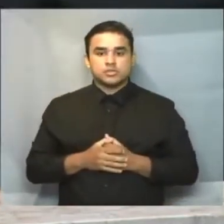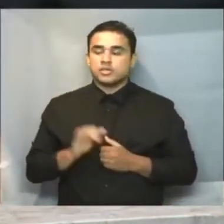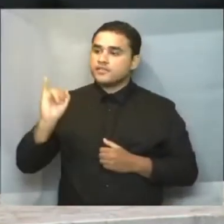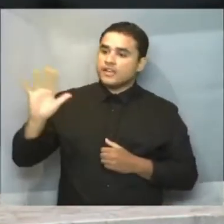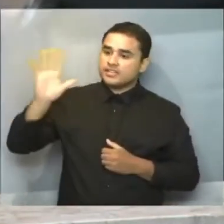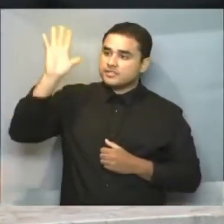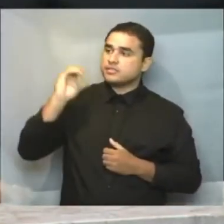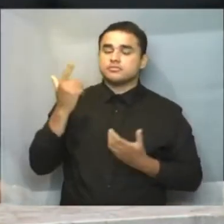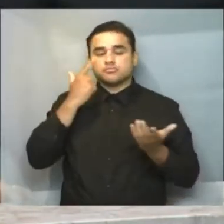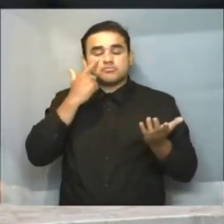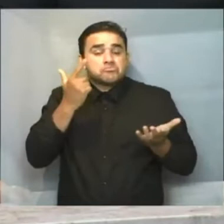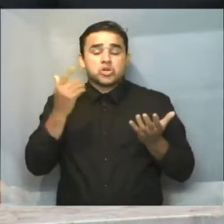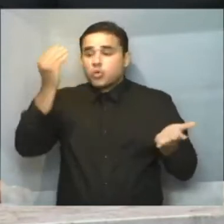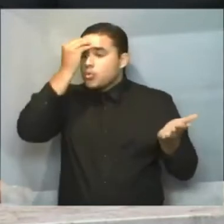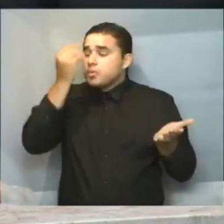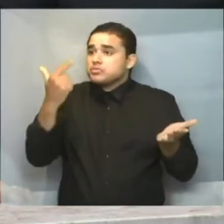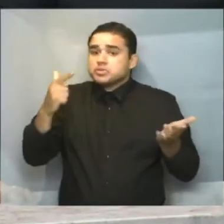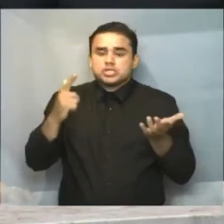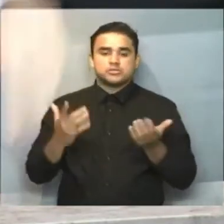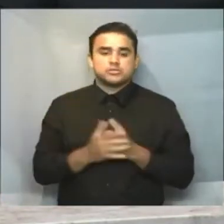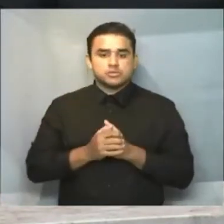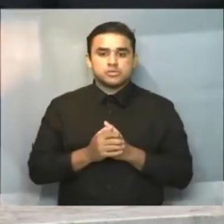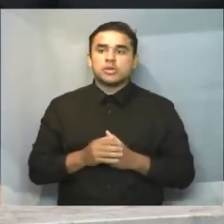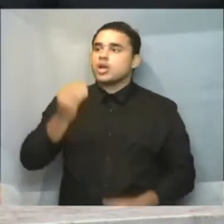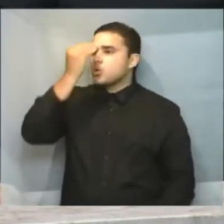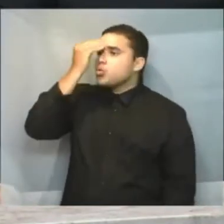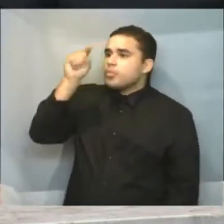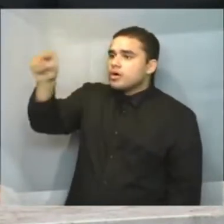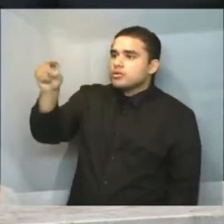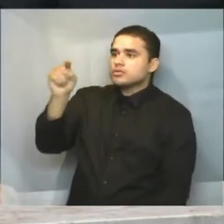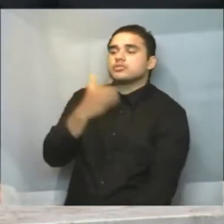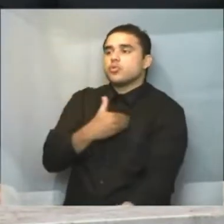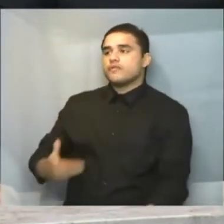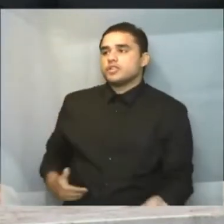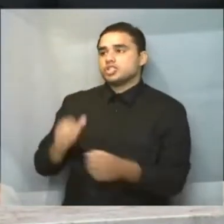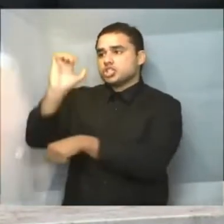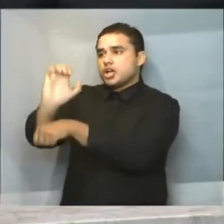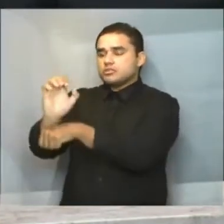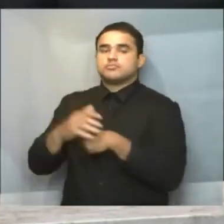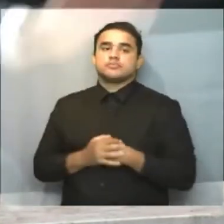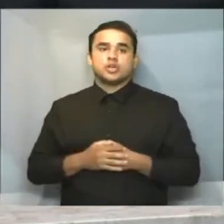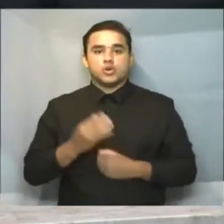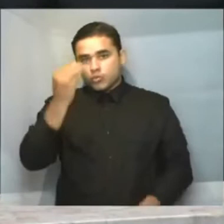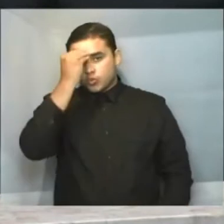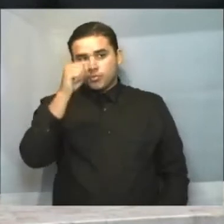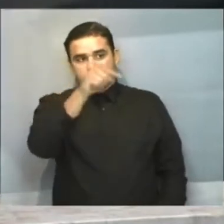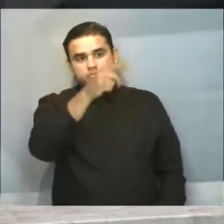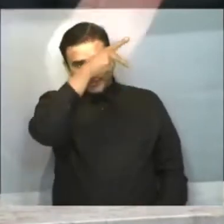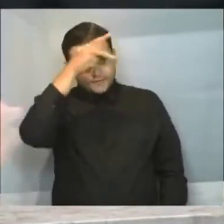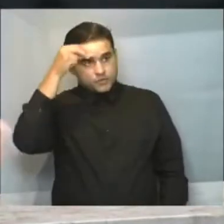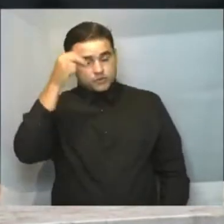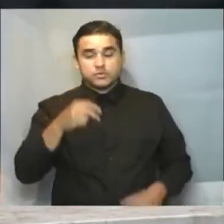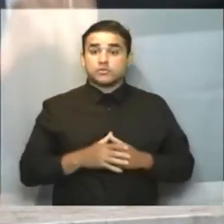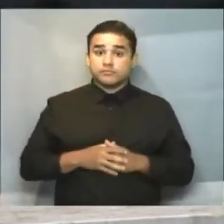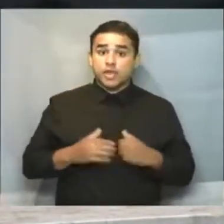outros. Na culpa é do governo do estado. A culpa é da prefeitura. A culpa é do governo do estado. A culpa é da prefeitura. Eu estou aqui lutando contra